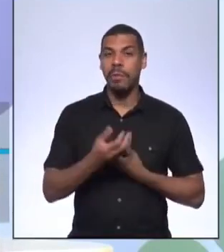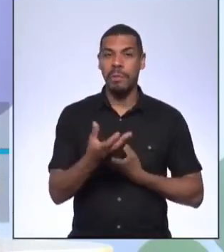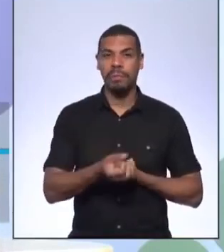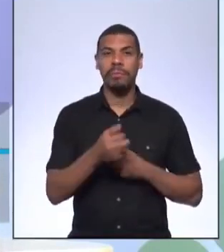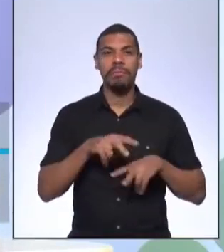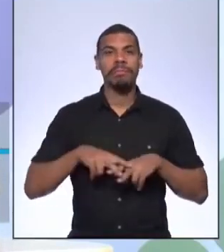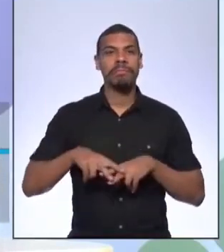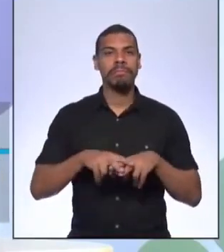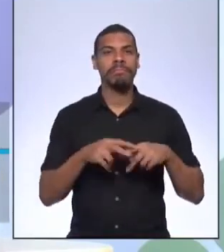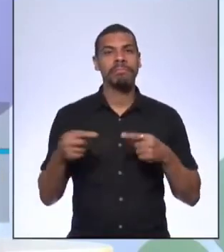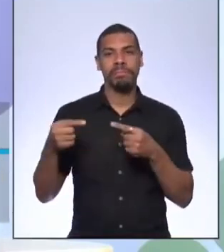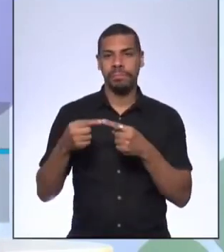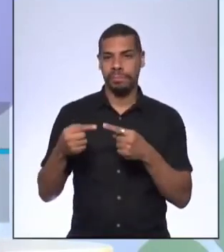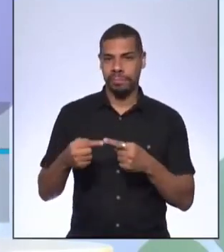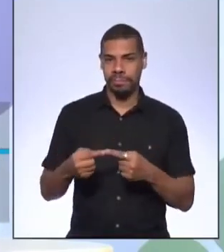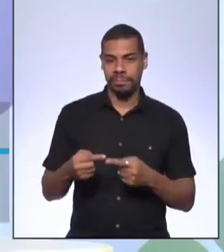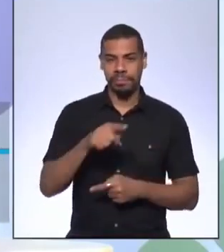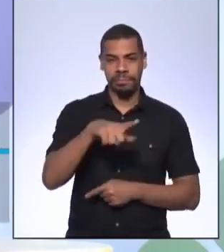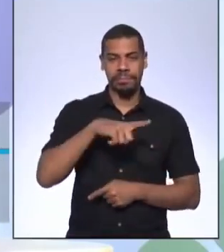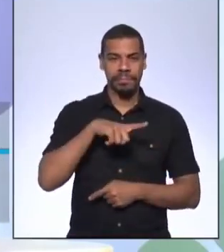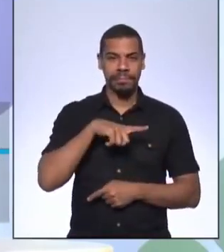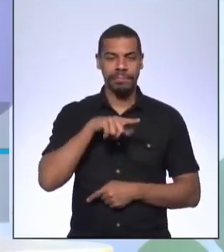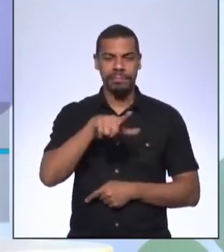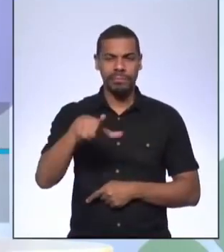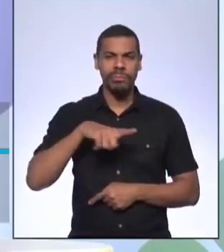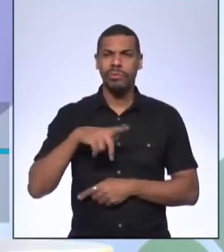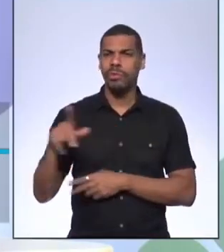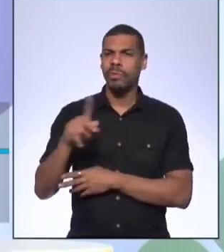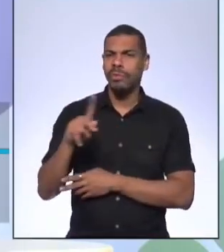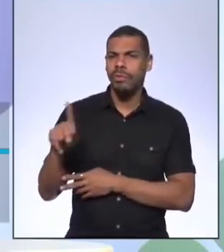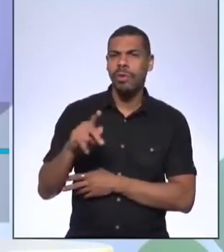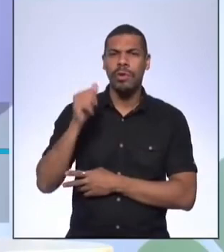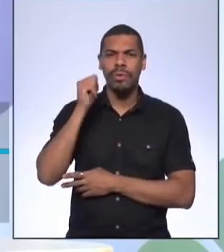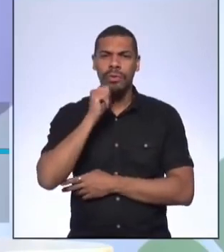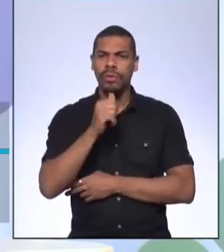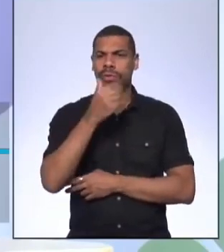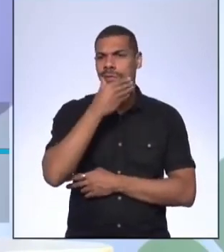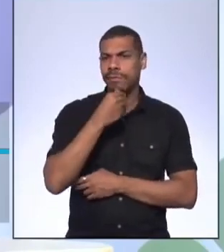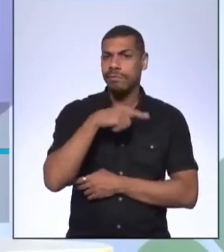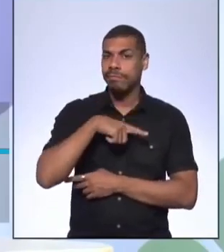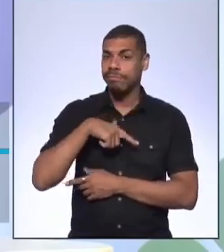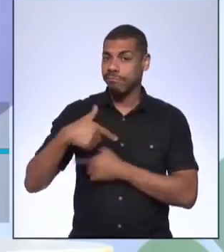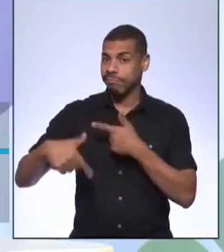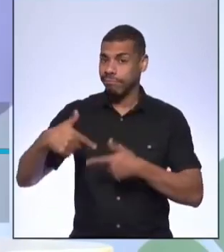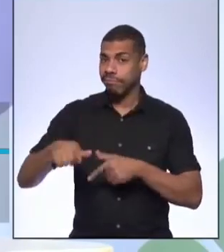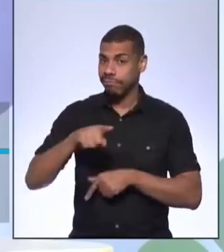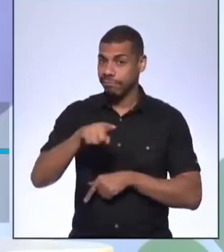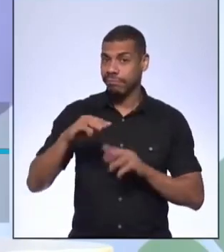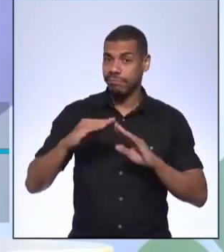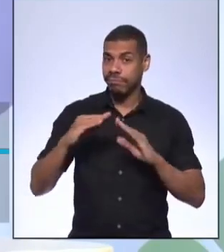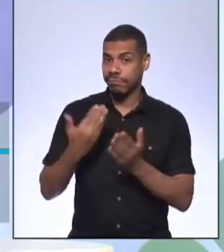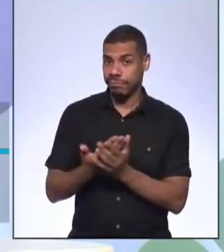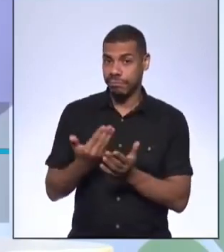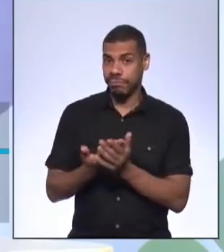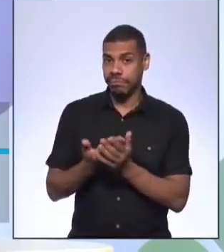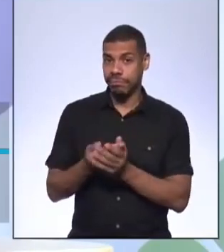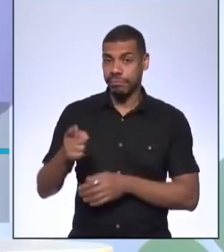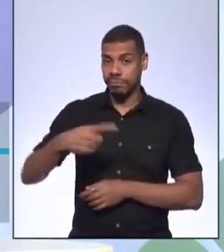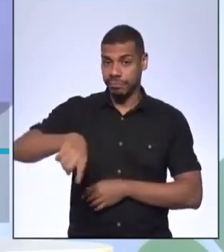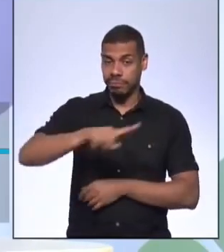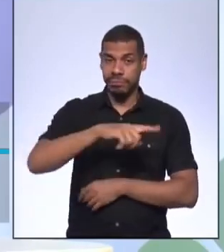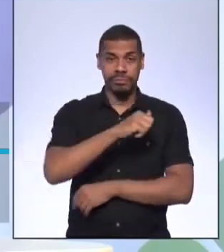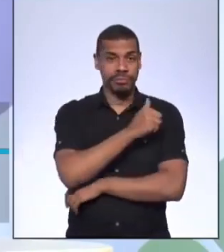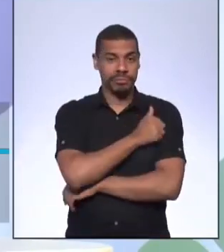vai culminar com que você, professor, professora, está trabalhando aí na escola com os